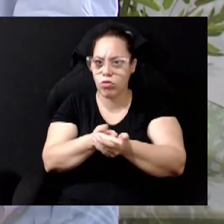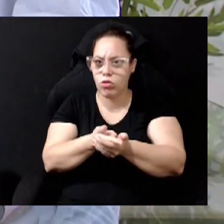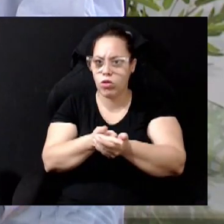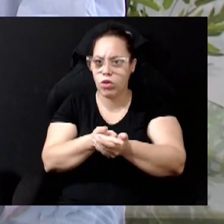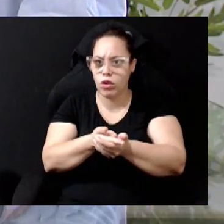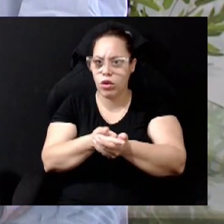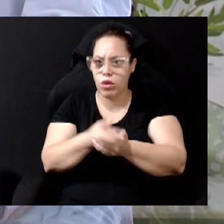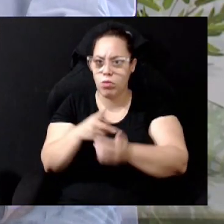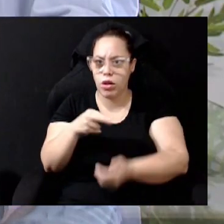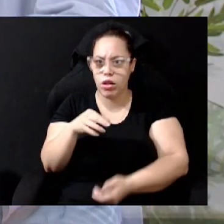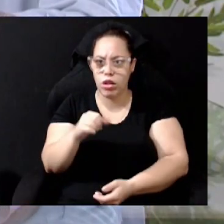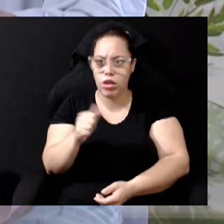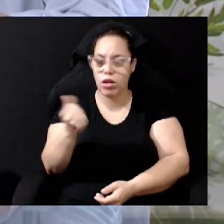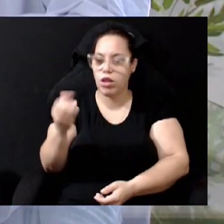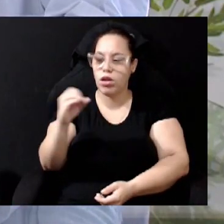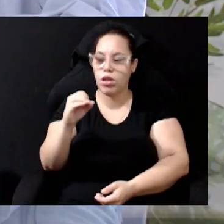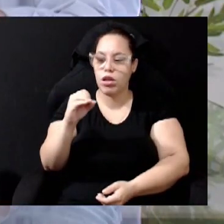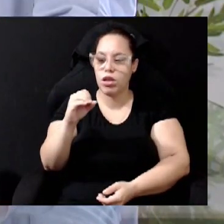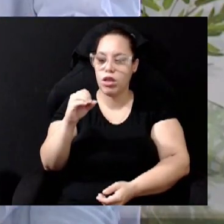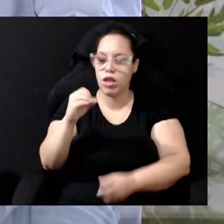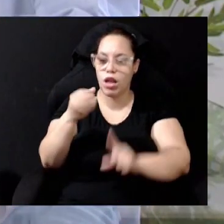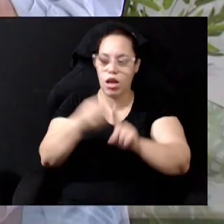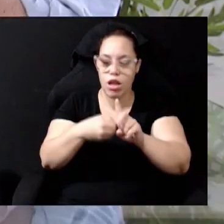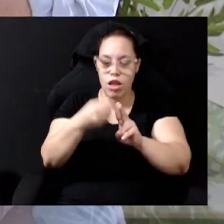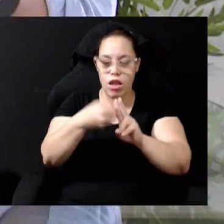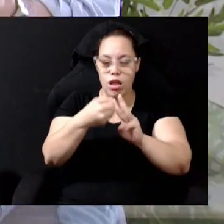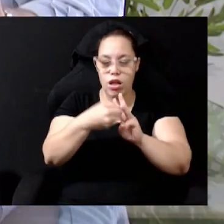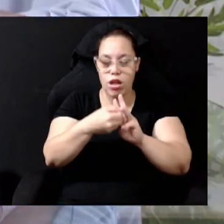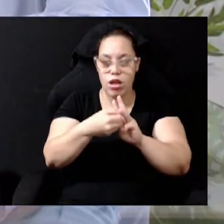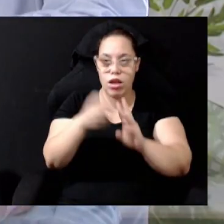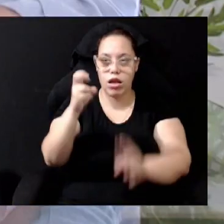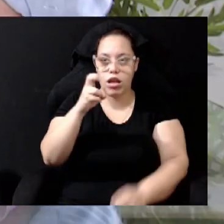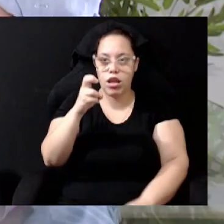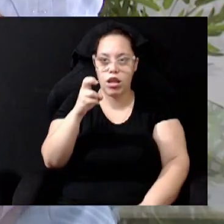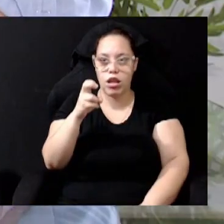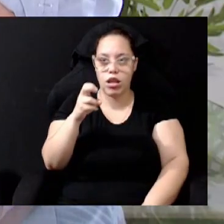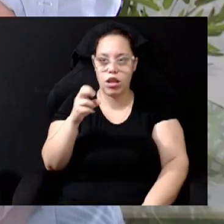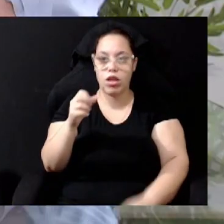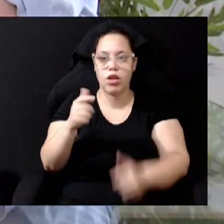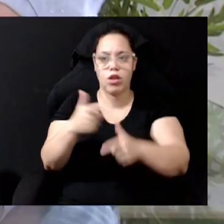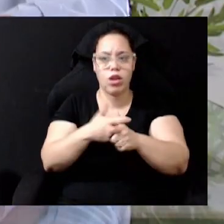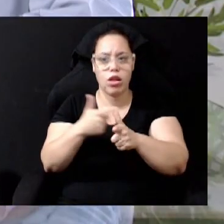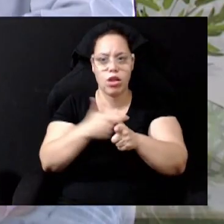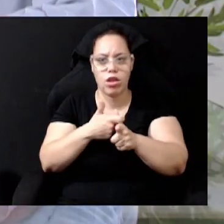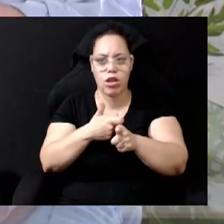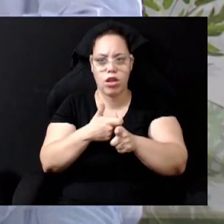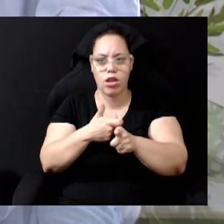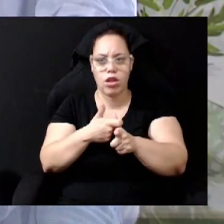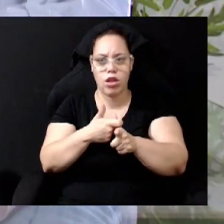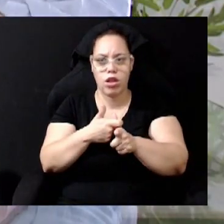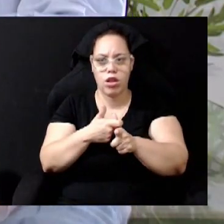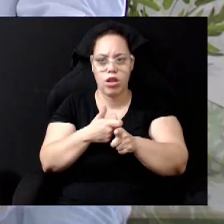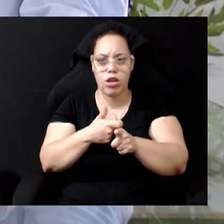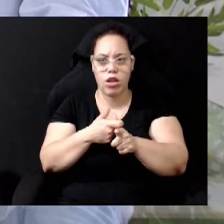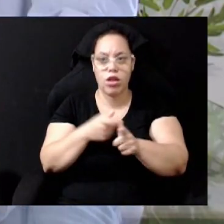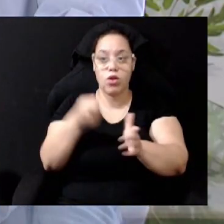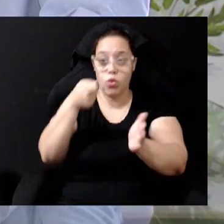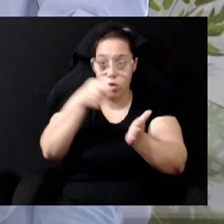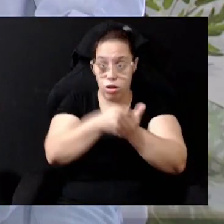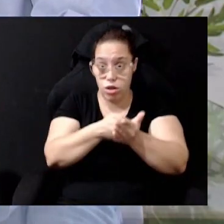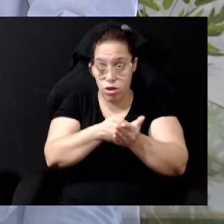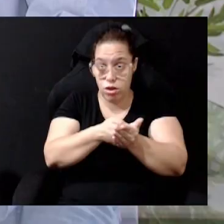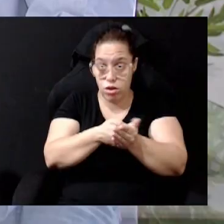em 10 meses e eu estou no quinto mês, eu ainda tenho dívidas, mas eu tenho dinheiro para pagar, está reservado, está tudo